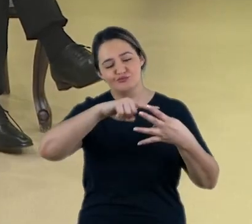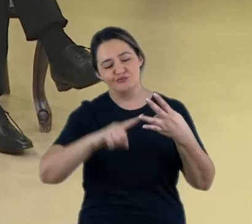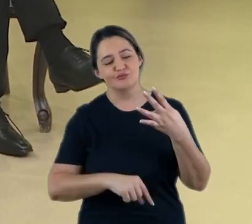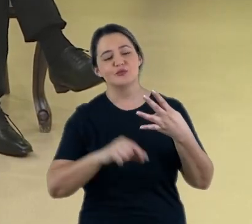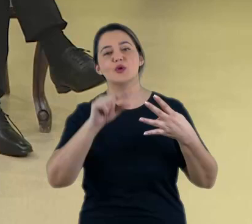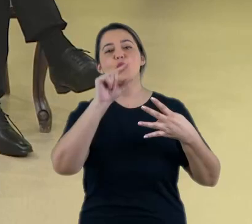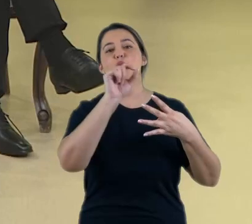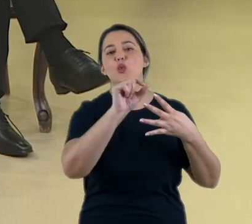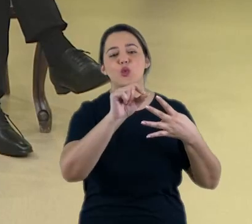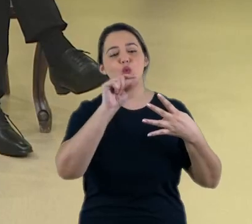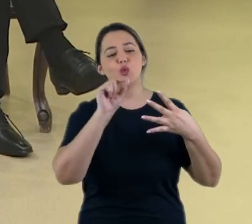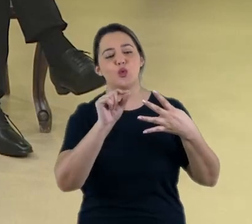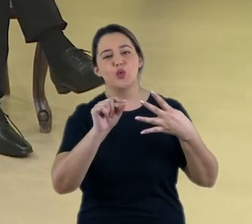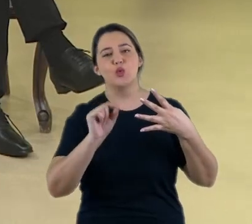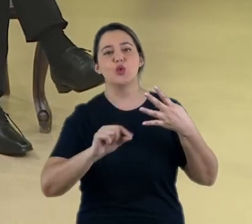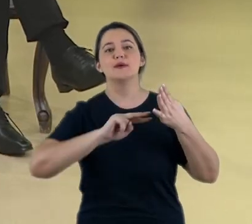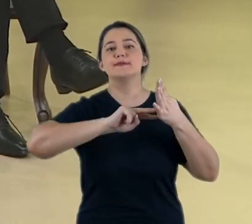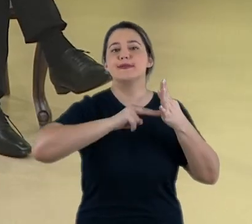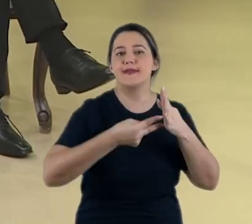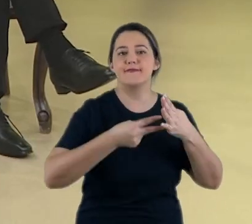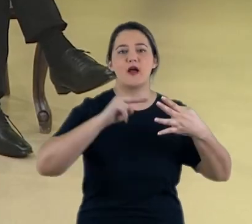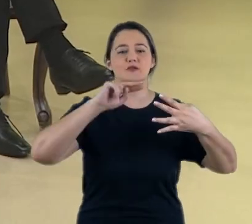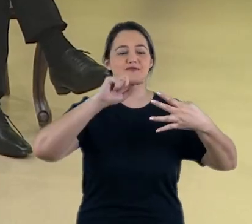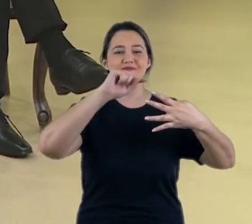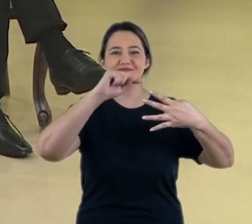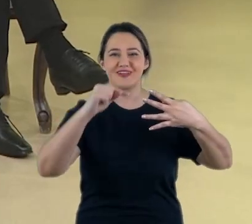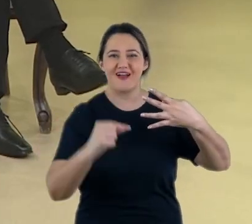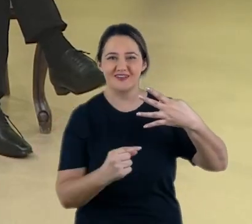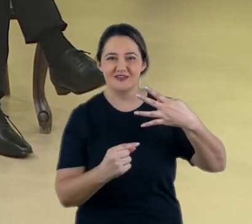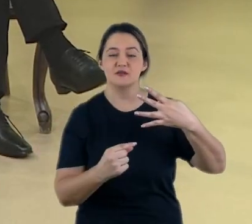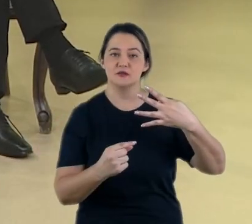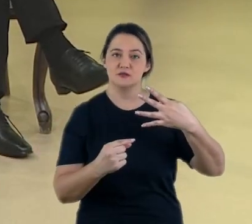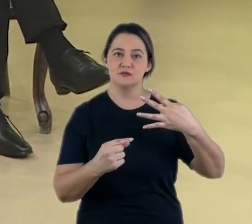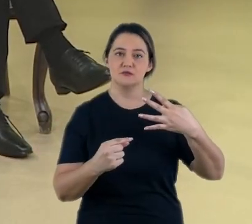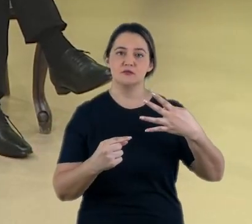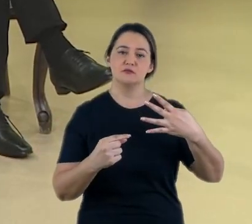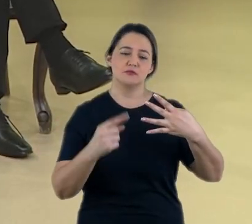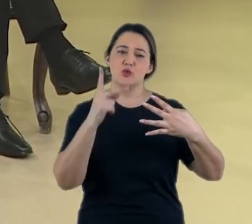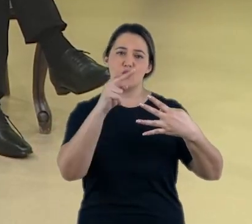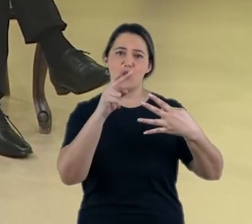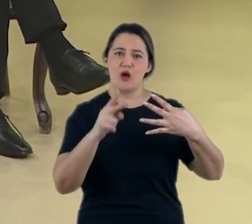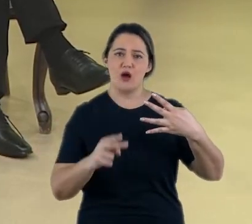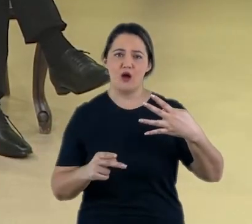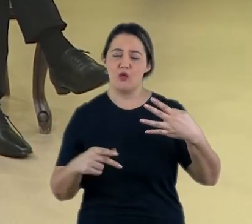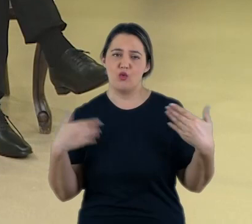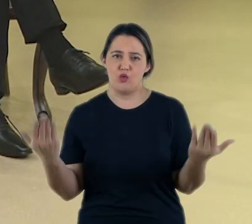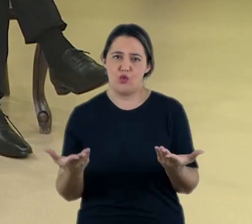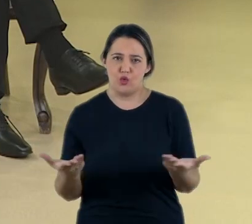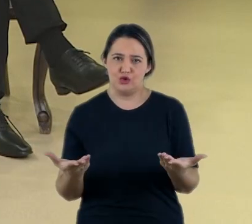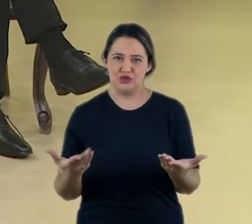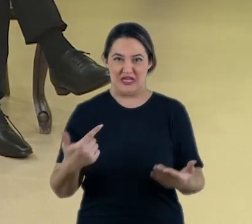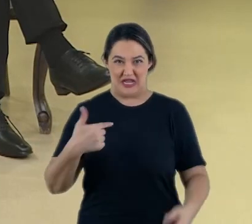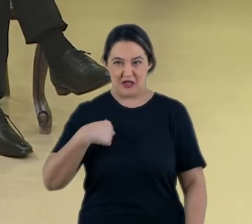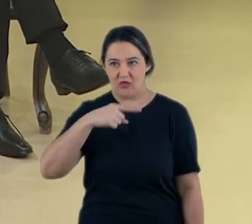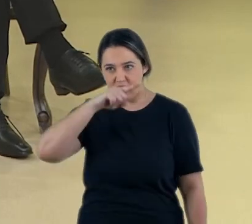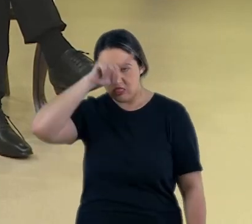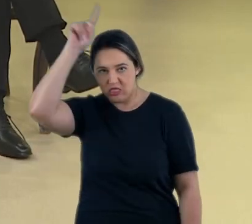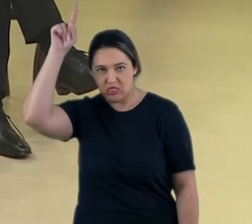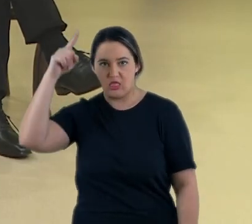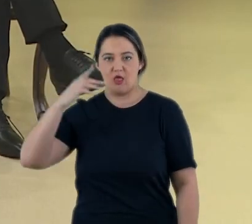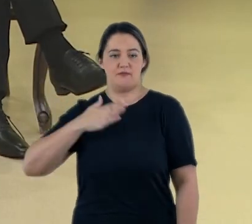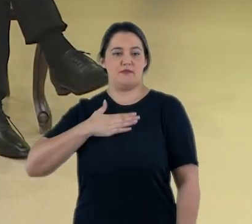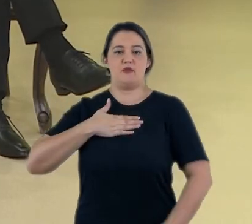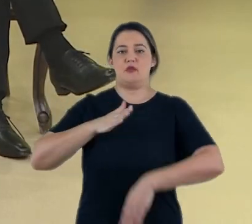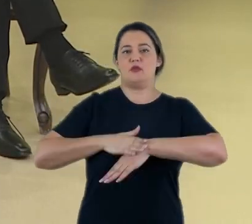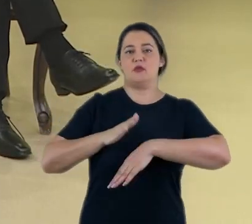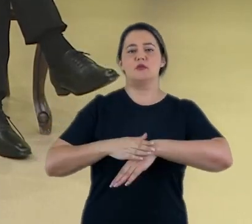autores. Ou seja, eu não estou pegando a profecia e agora, à distância, estou colocando qualquer interpretação ali ao meu